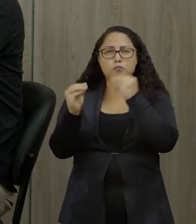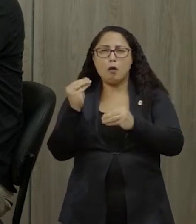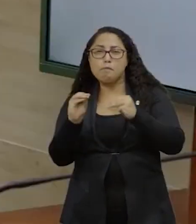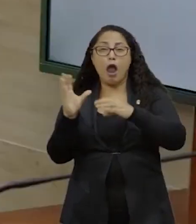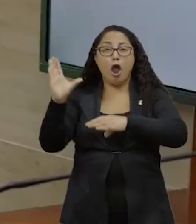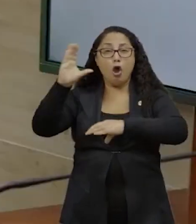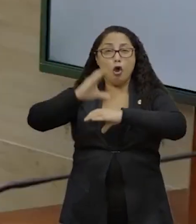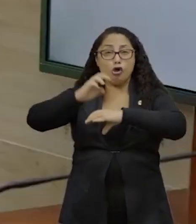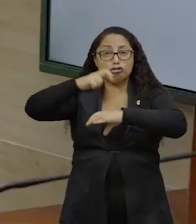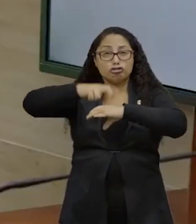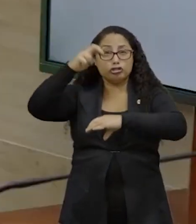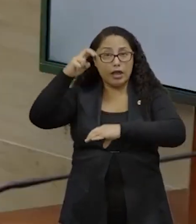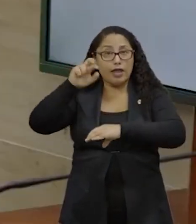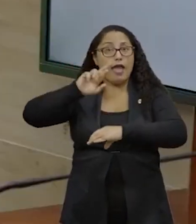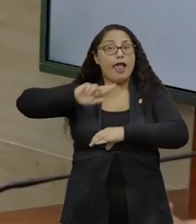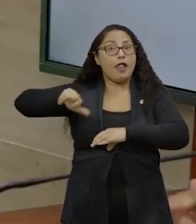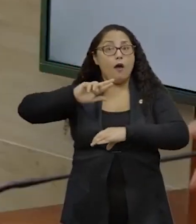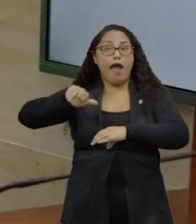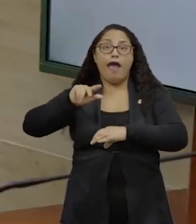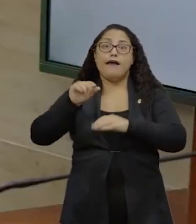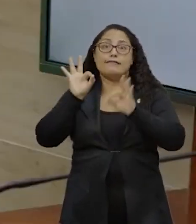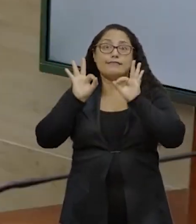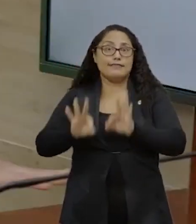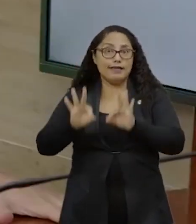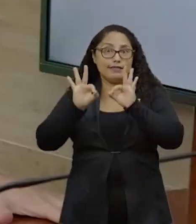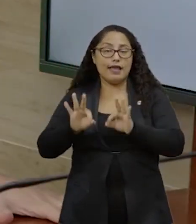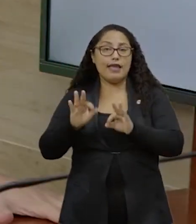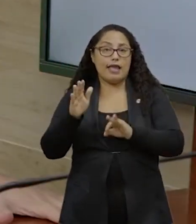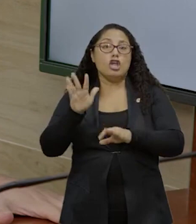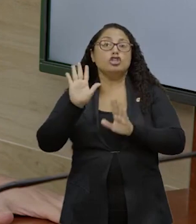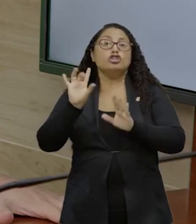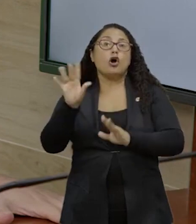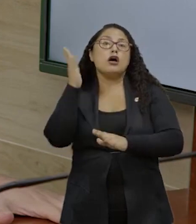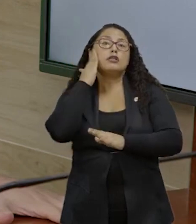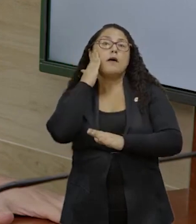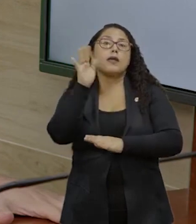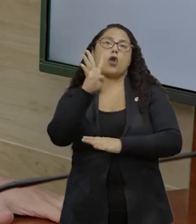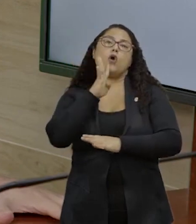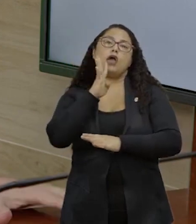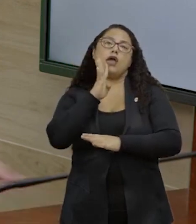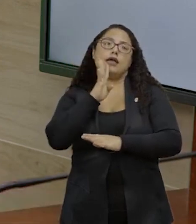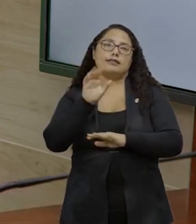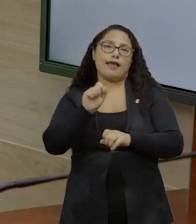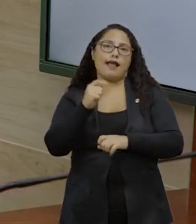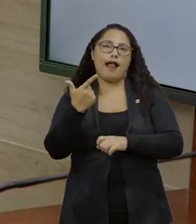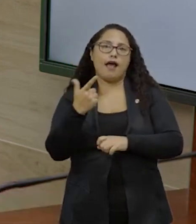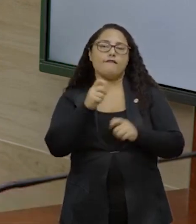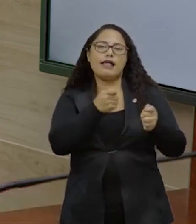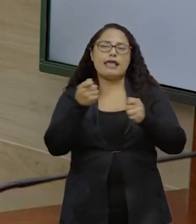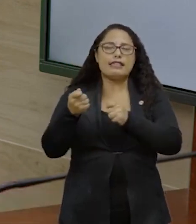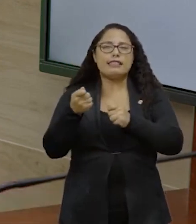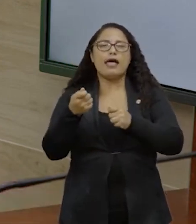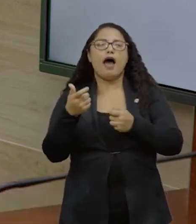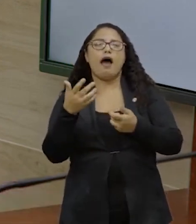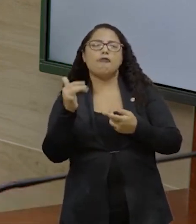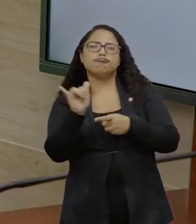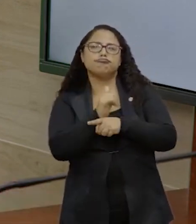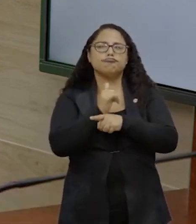Porém, o ChatGPT, ele não é infalível. Ele só vai saber aquilo que ele já conhece. Isso. Então, e é claro, né, ele vai tentar também dar